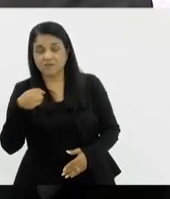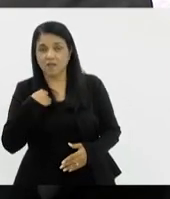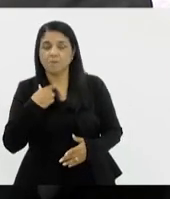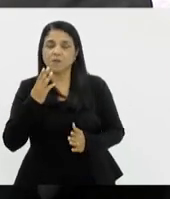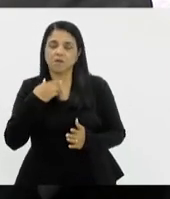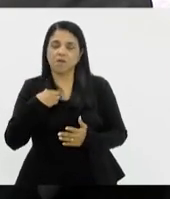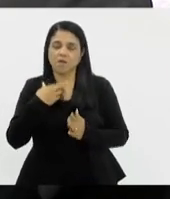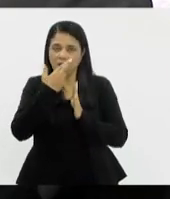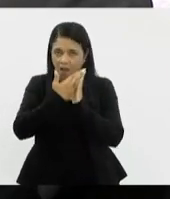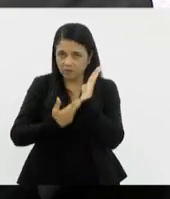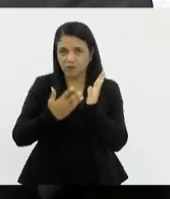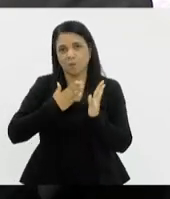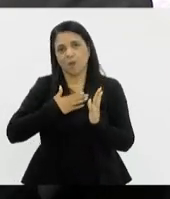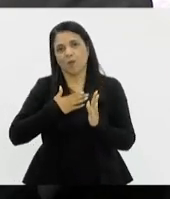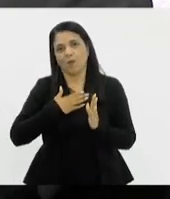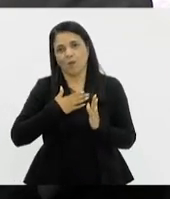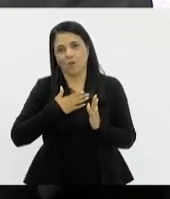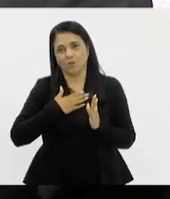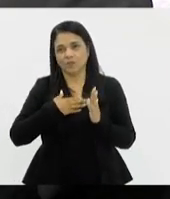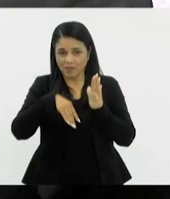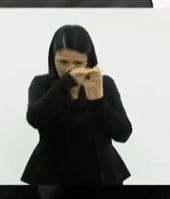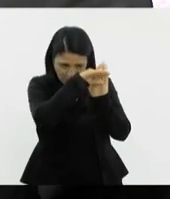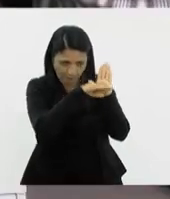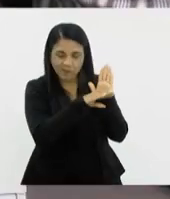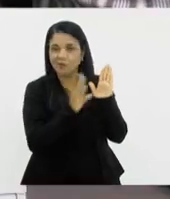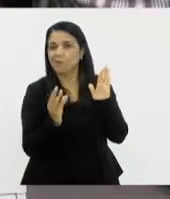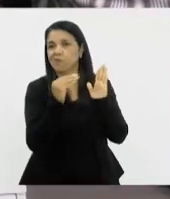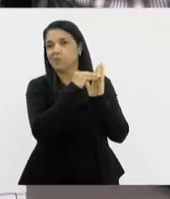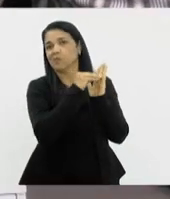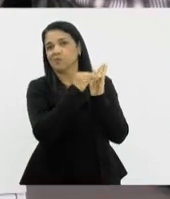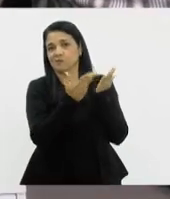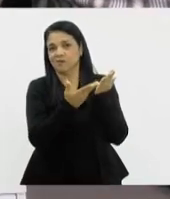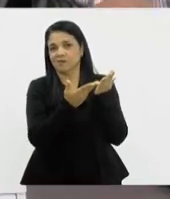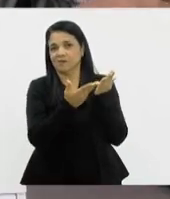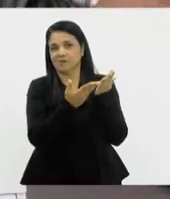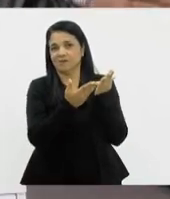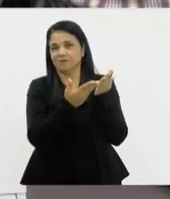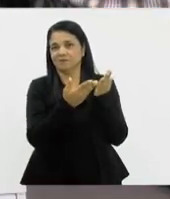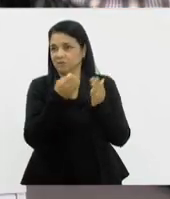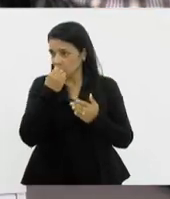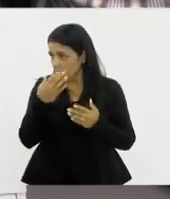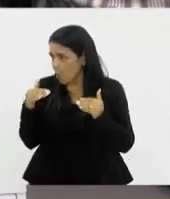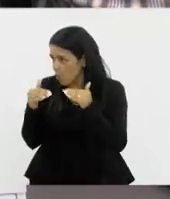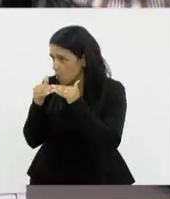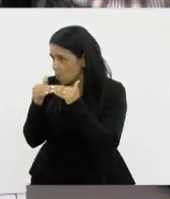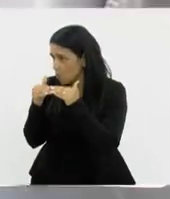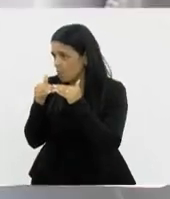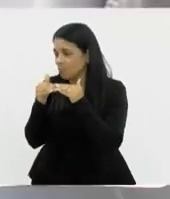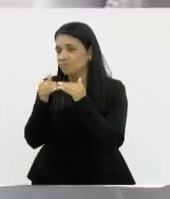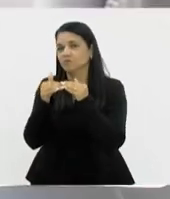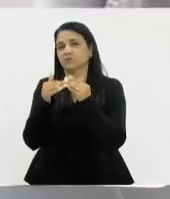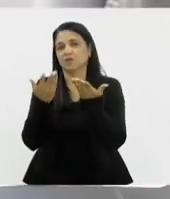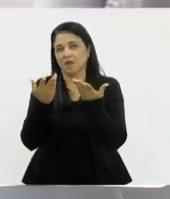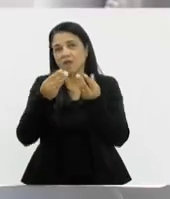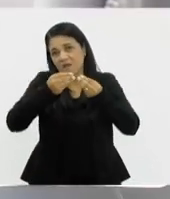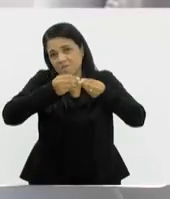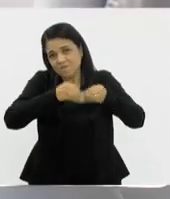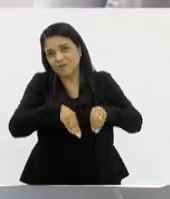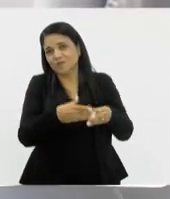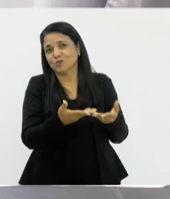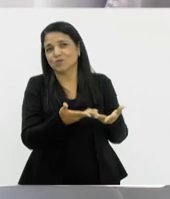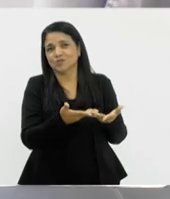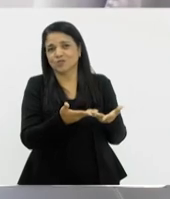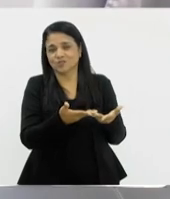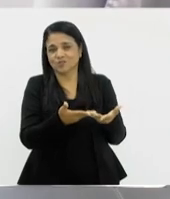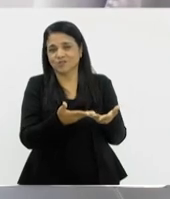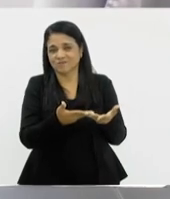relatoria. Perfeito. Está na pauta. Está na pauta. Perfeito. Está bom, sim. Prejudicado é o então prejudica em razão da...